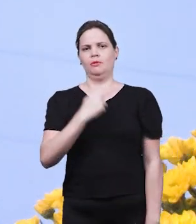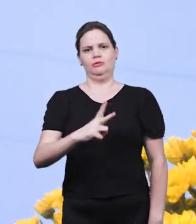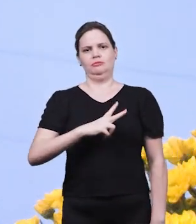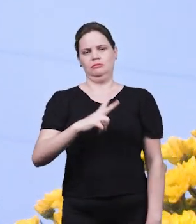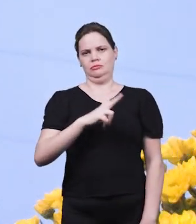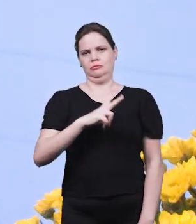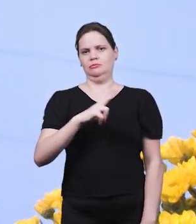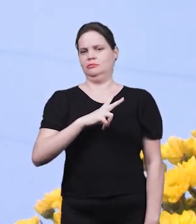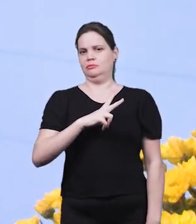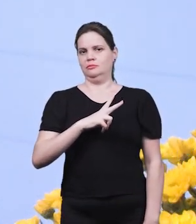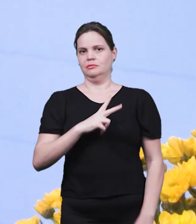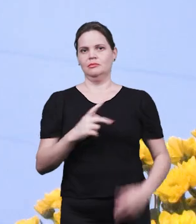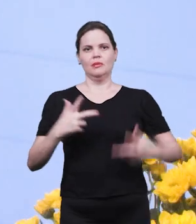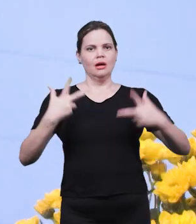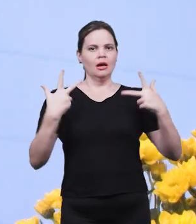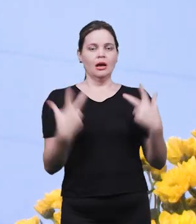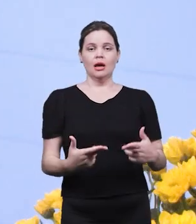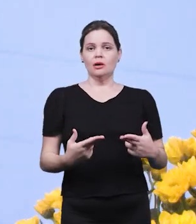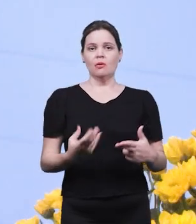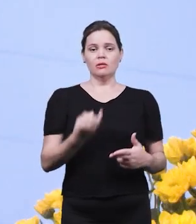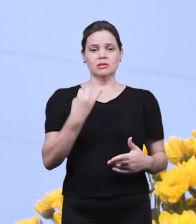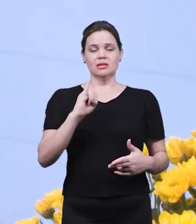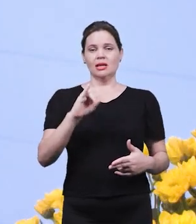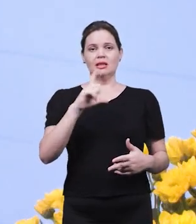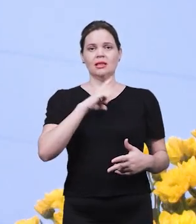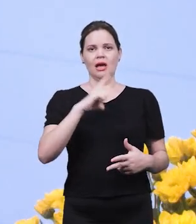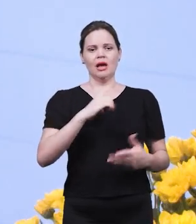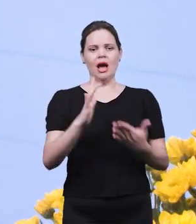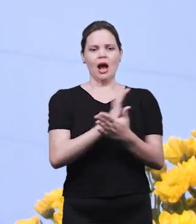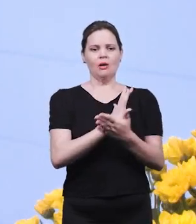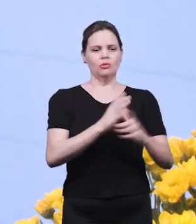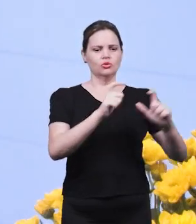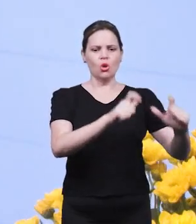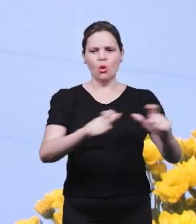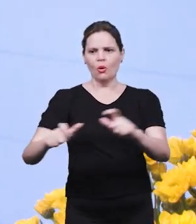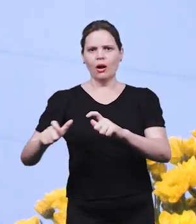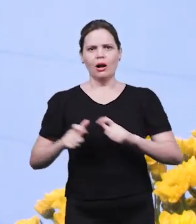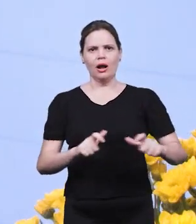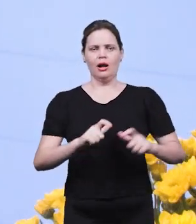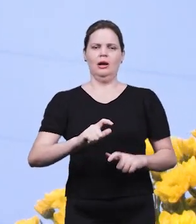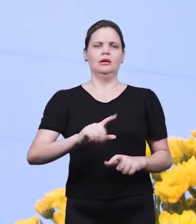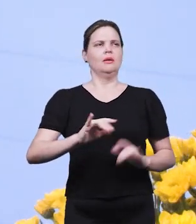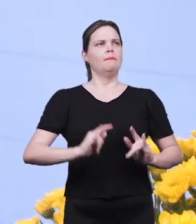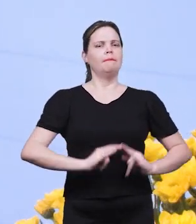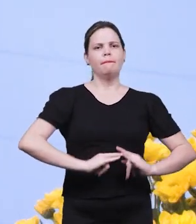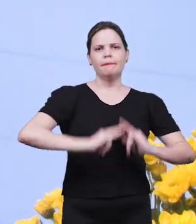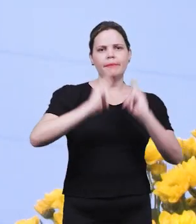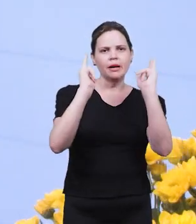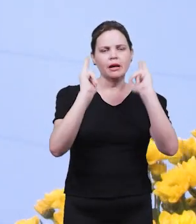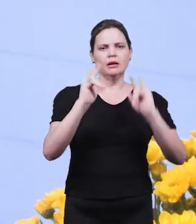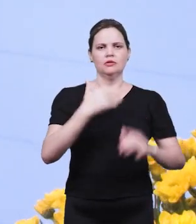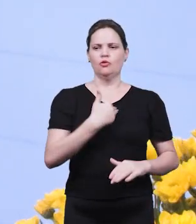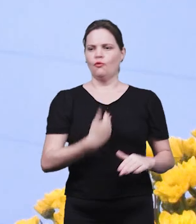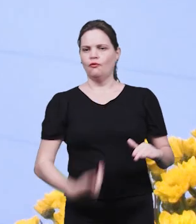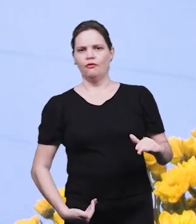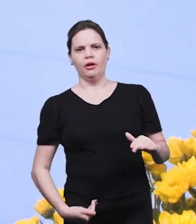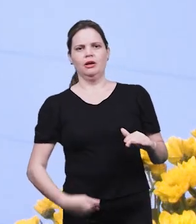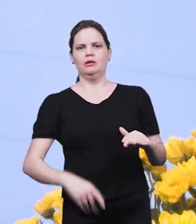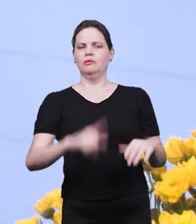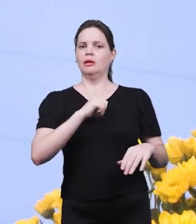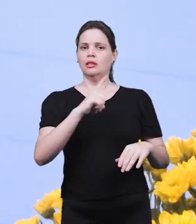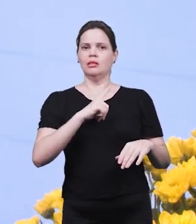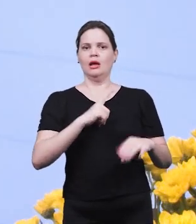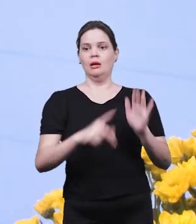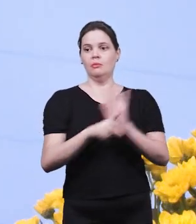Assim como os bens públicos de uso especial, que são os prédios, onde estão instalados os órgãos